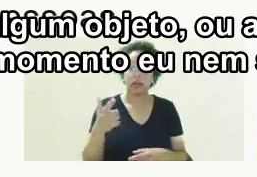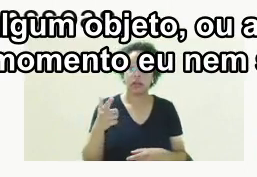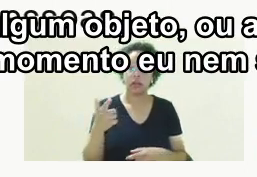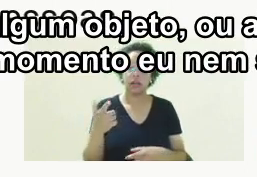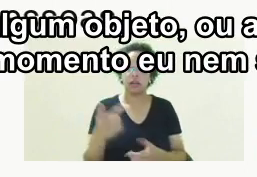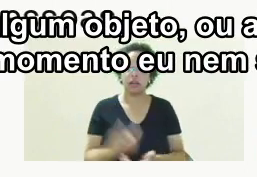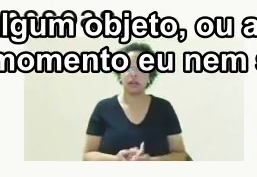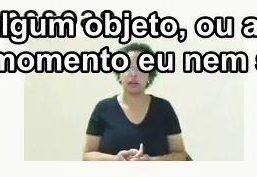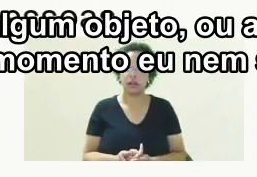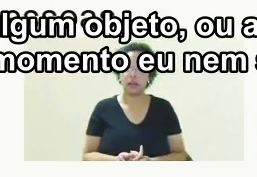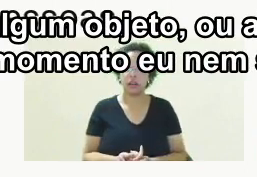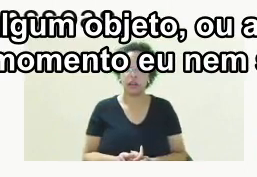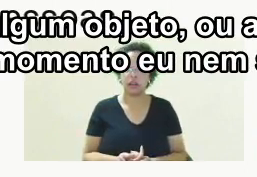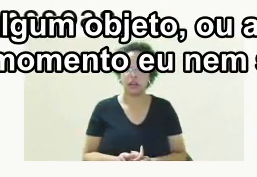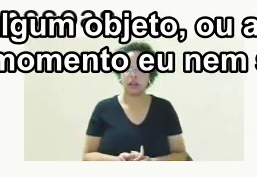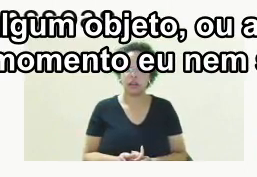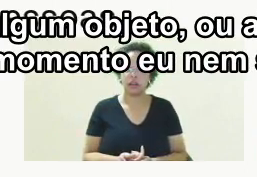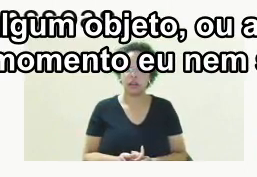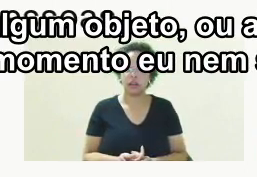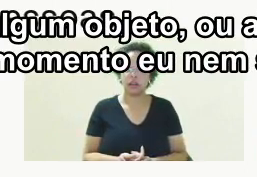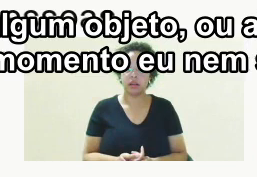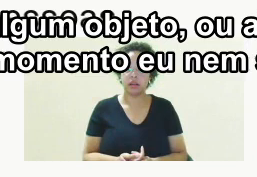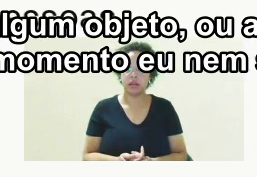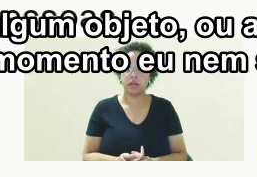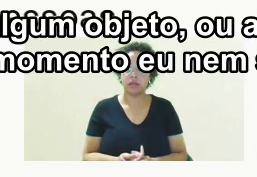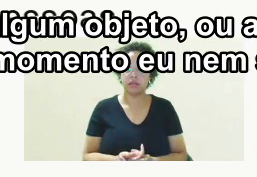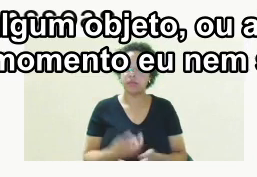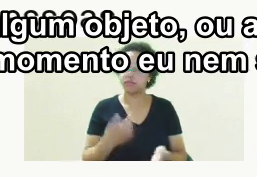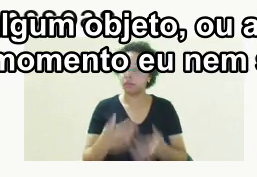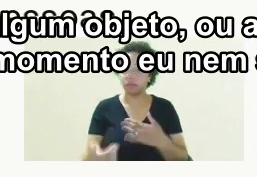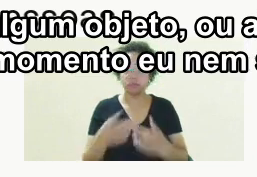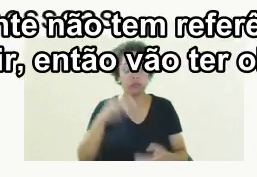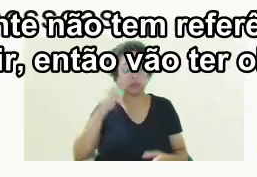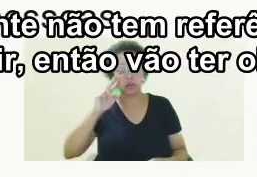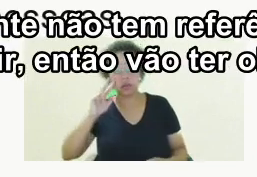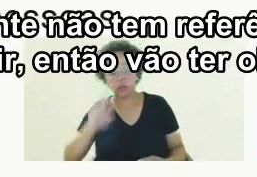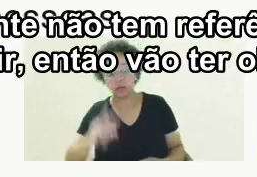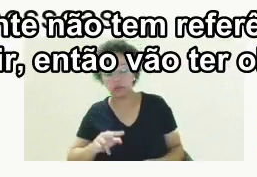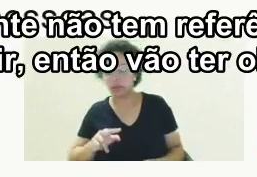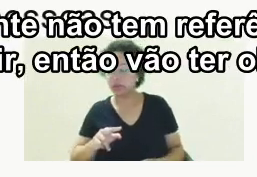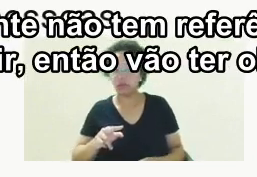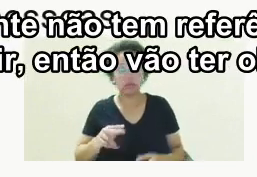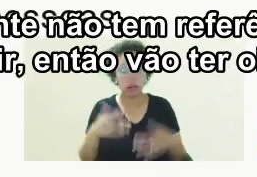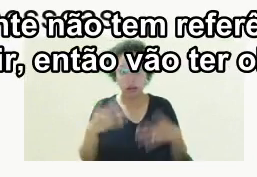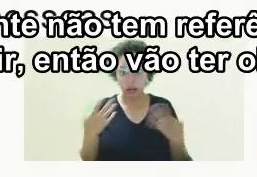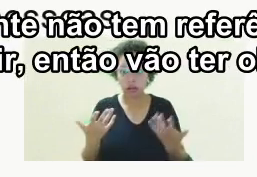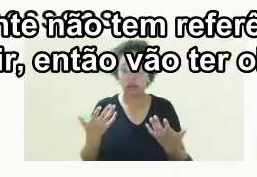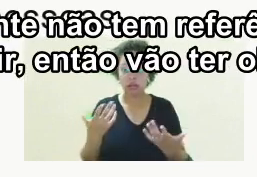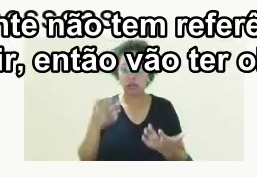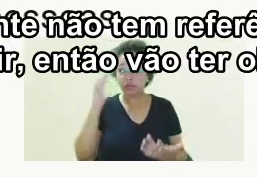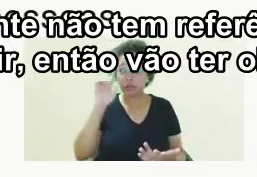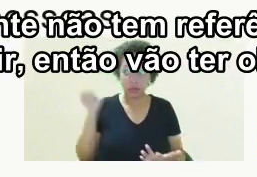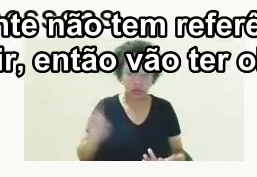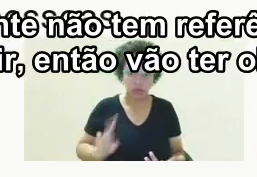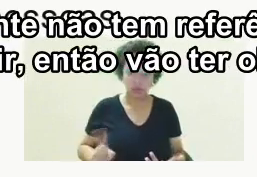ou algum, não sei, alguma questão visual que naquele momento eu nem sabia o que era, porque às vezes a gente não tem referências,